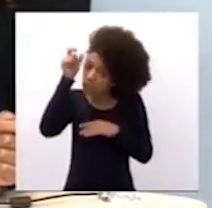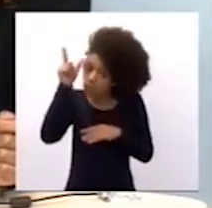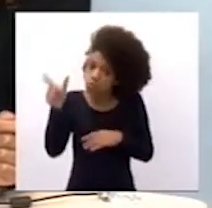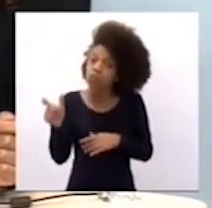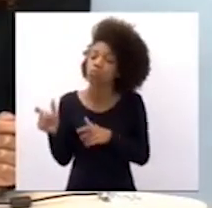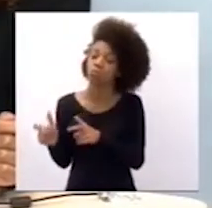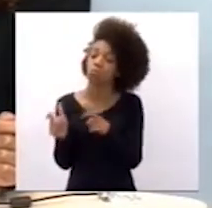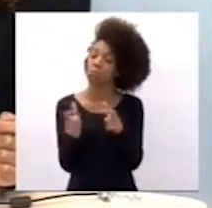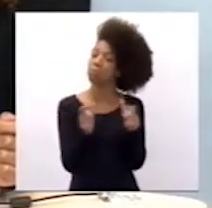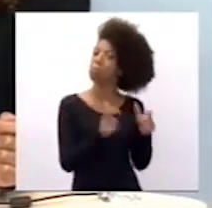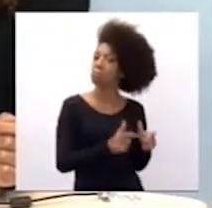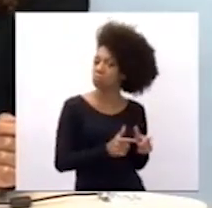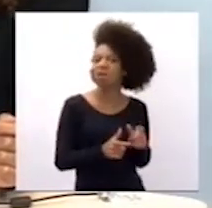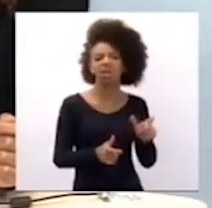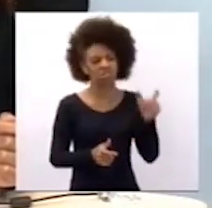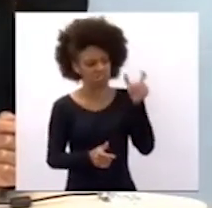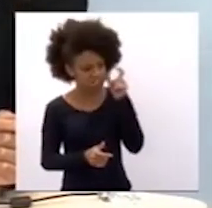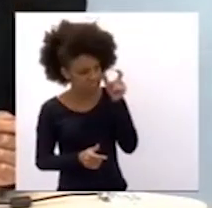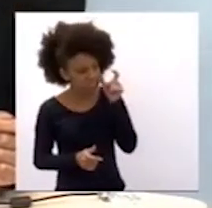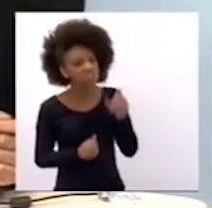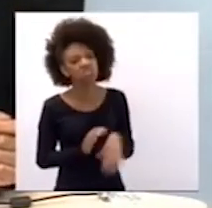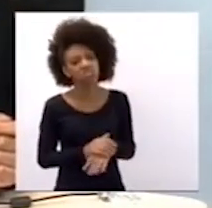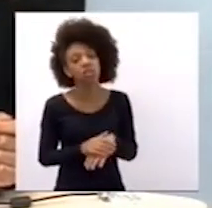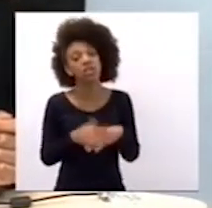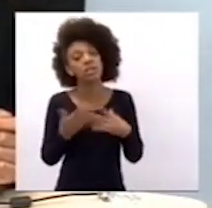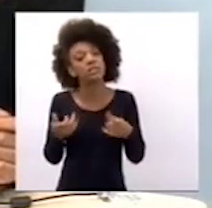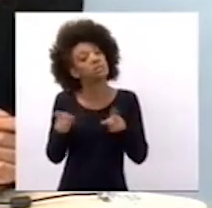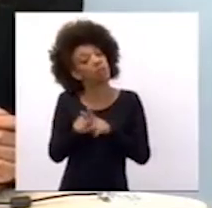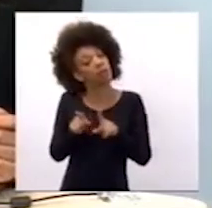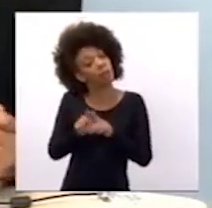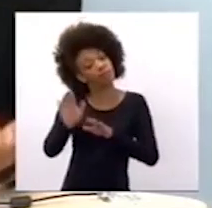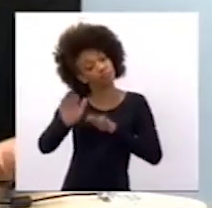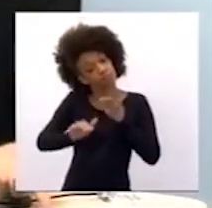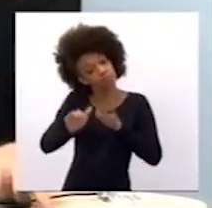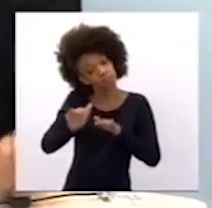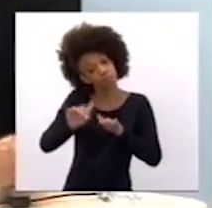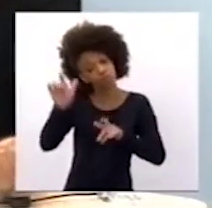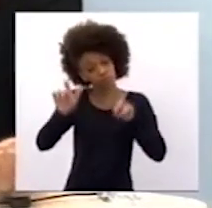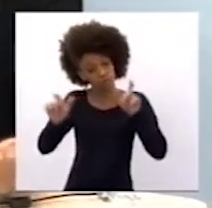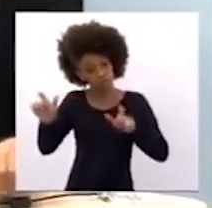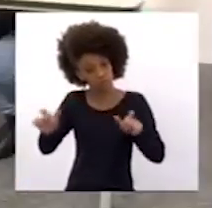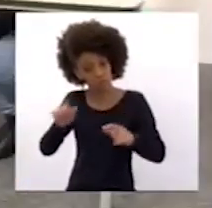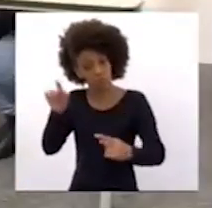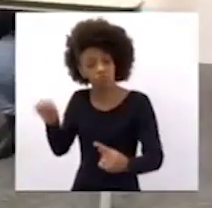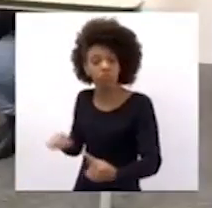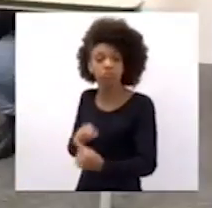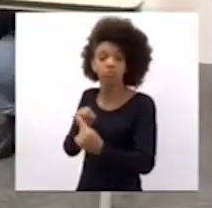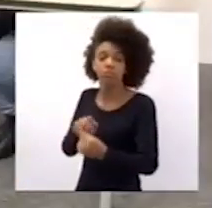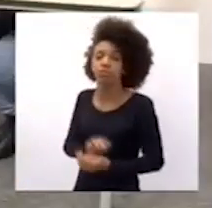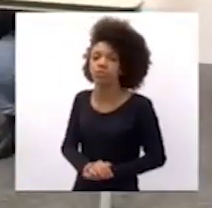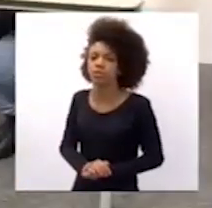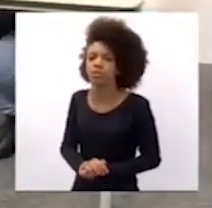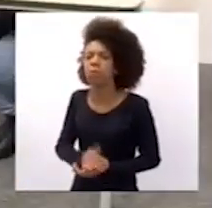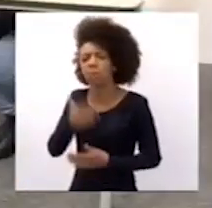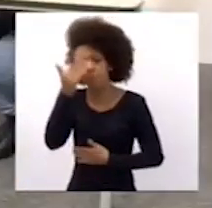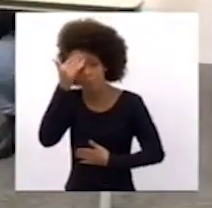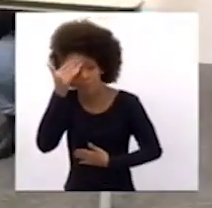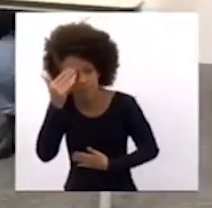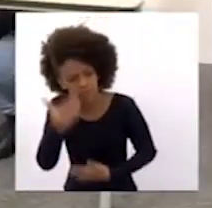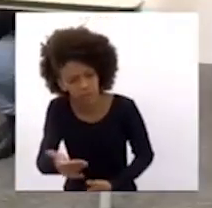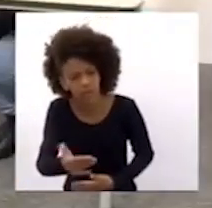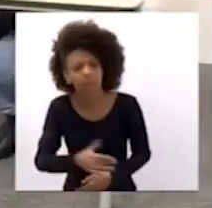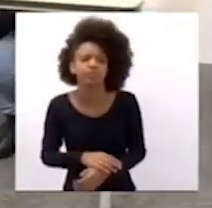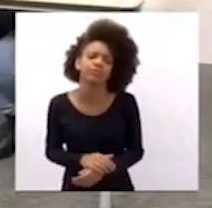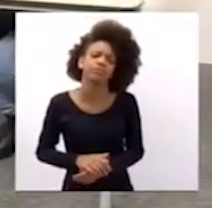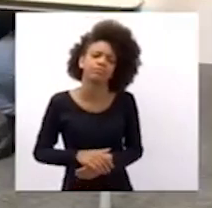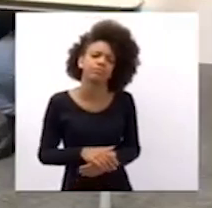olha que interessante, professora Juliette, e depende do público-alvo. Então, obrigado, né, foram algumas das questões que vocês